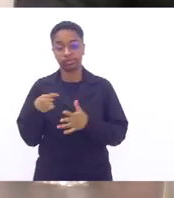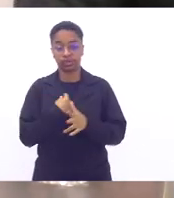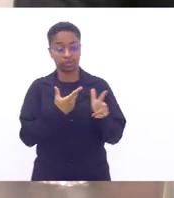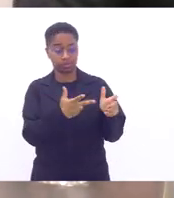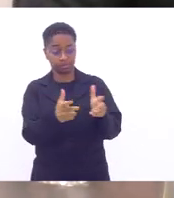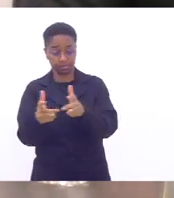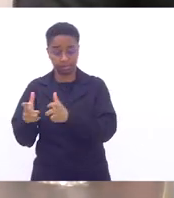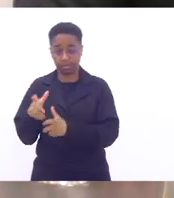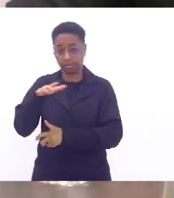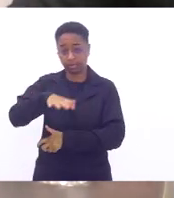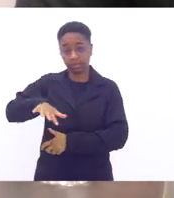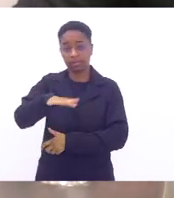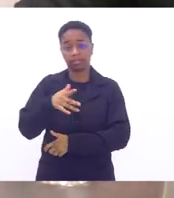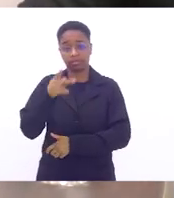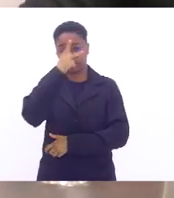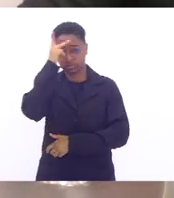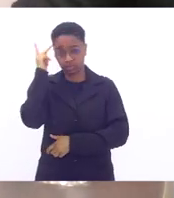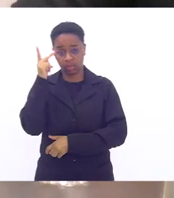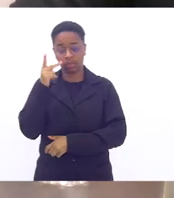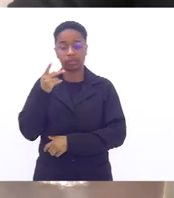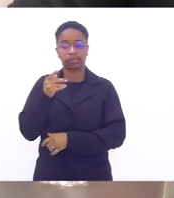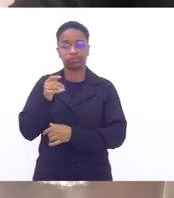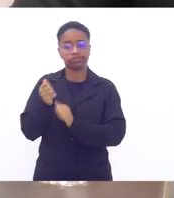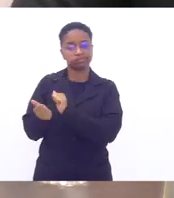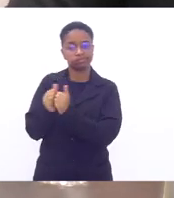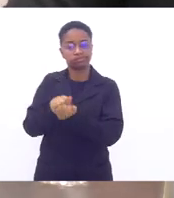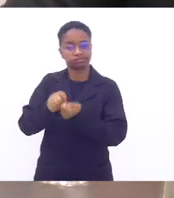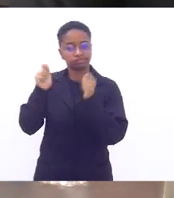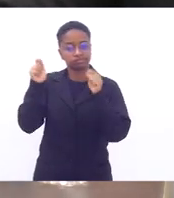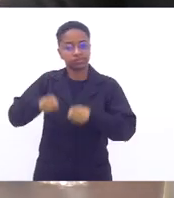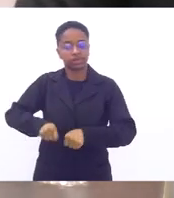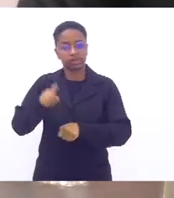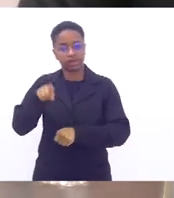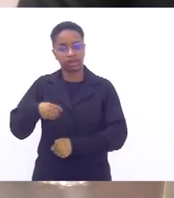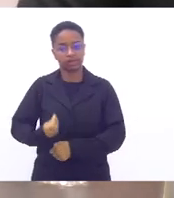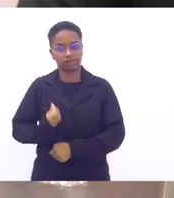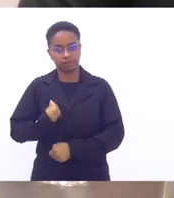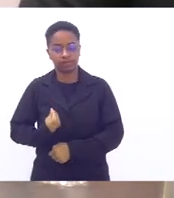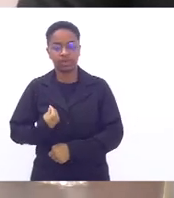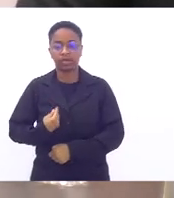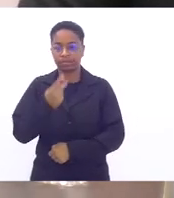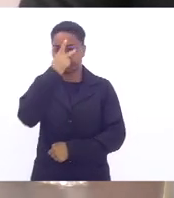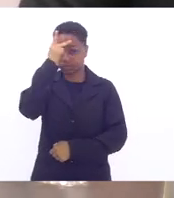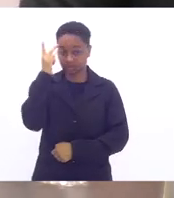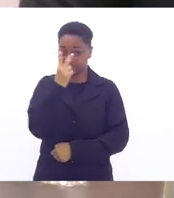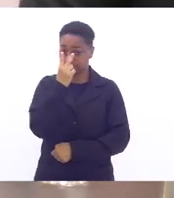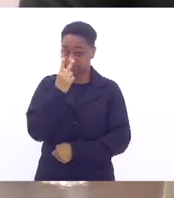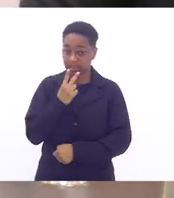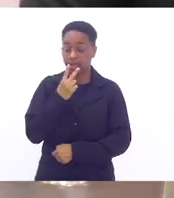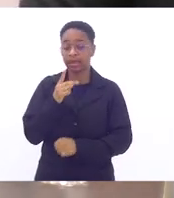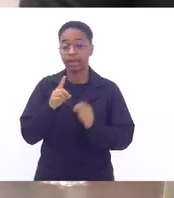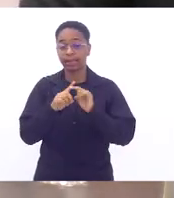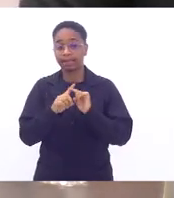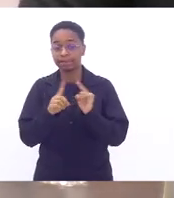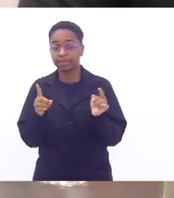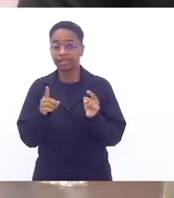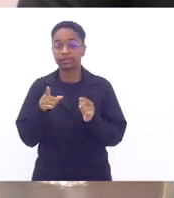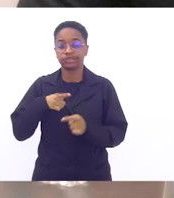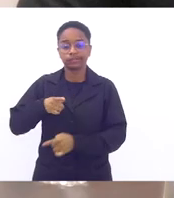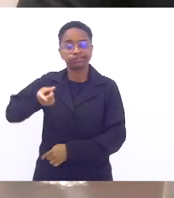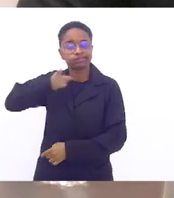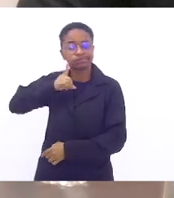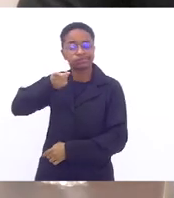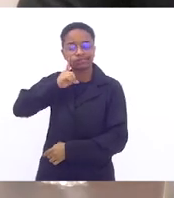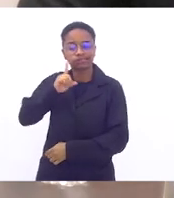que estão se capacitando para viver não é pessoas cegas e de baixa visão que experimentam a realidade de cada dia